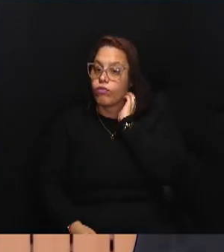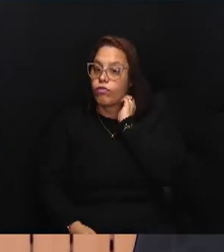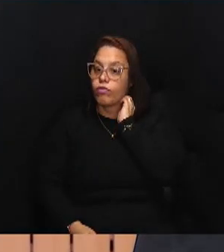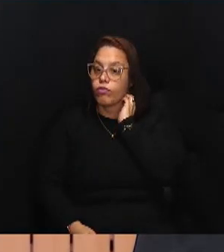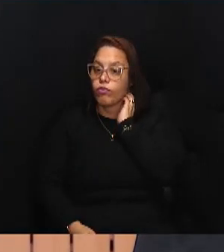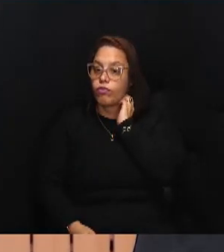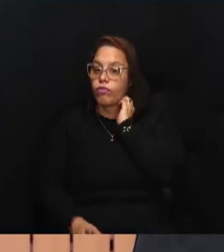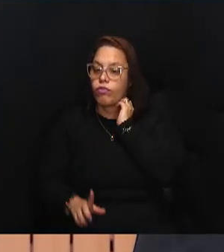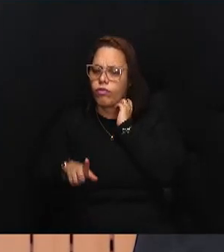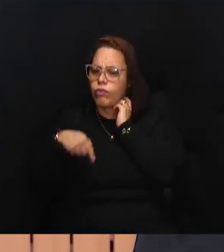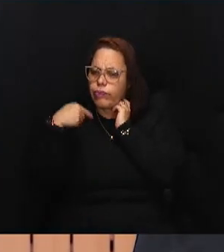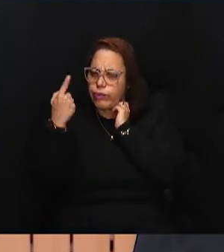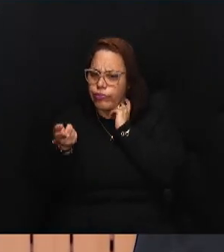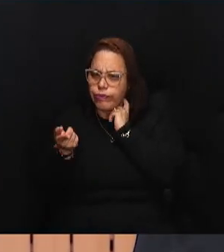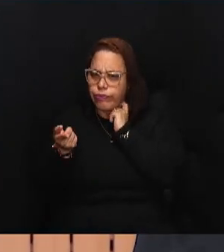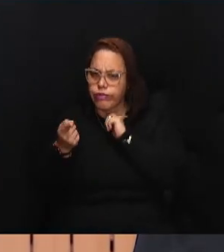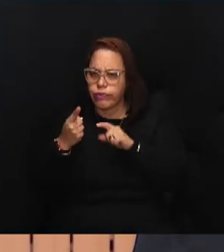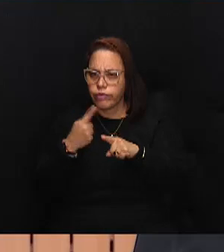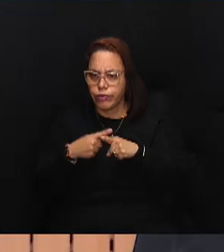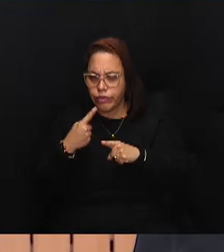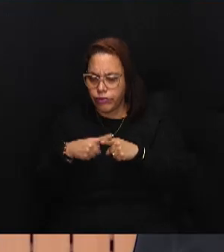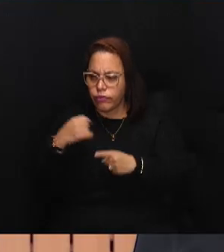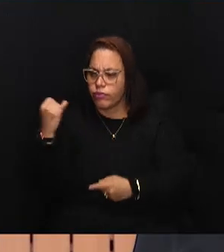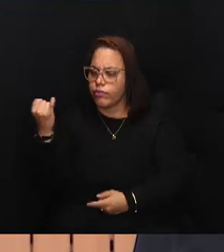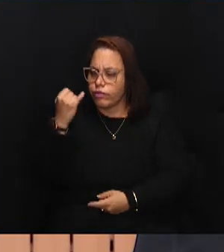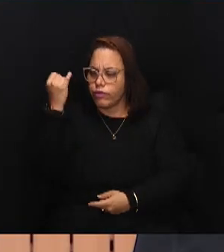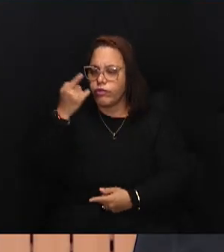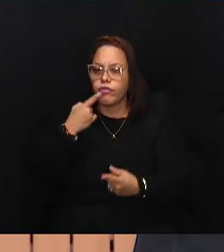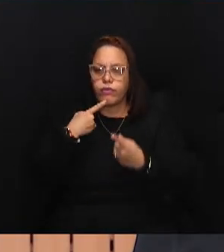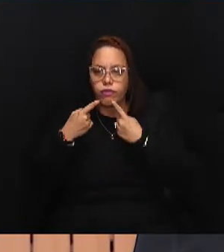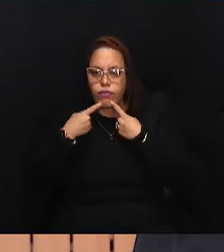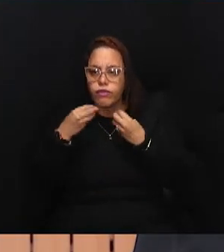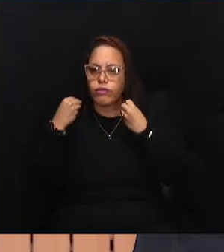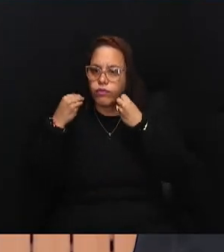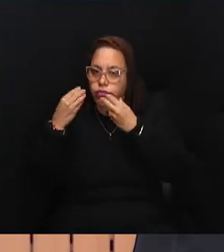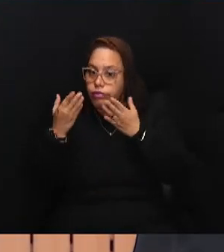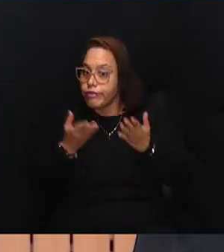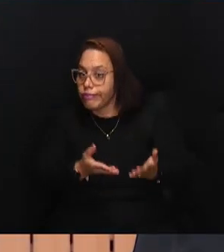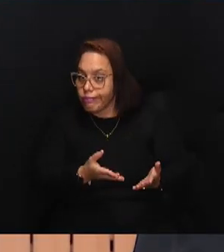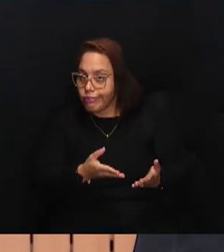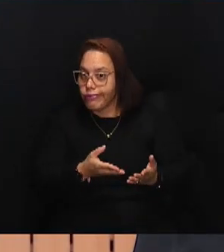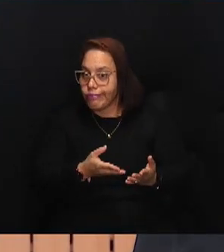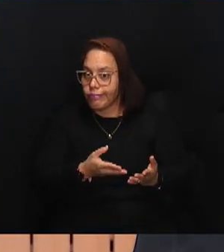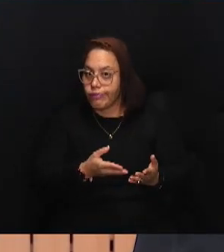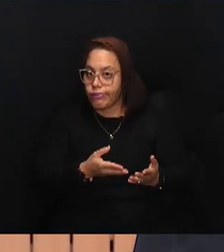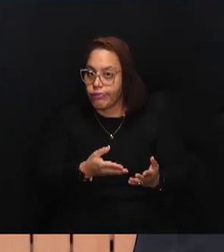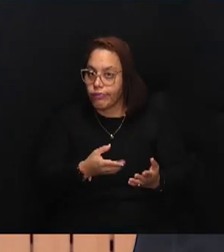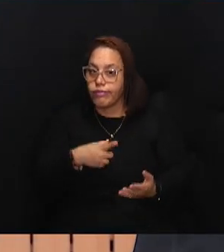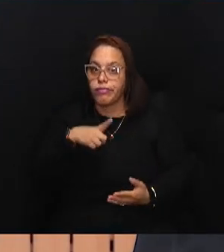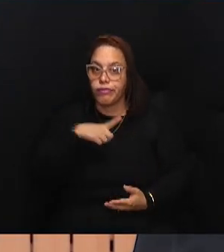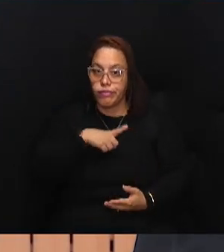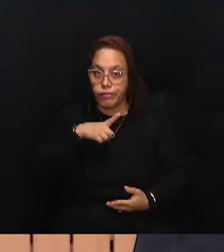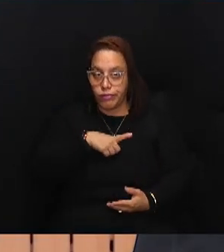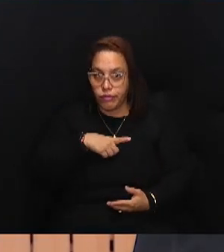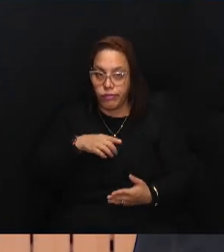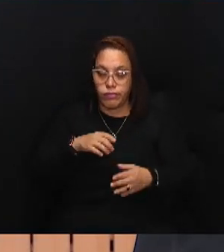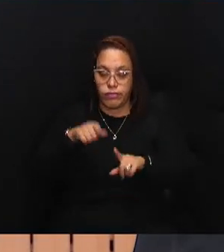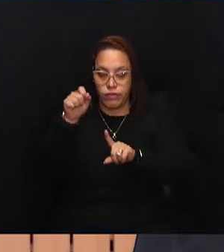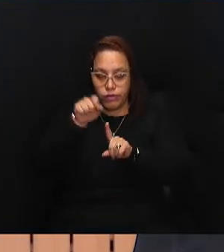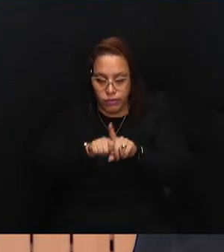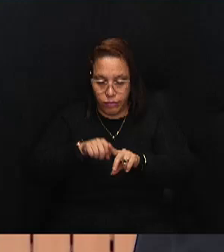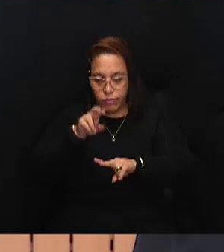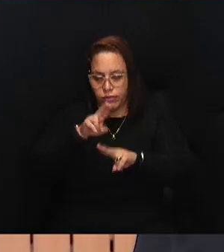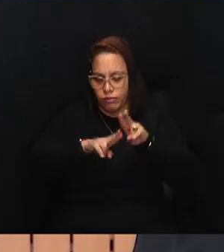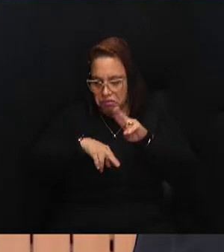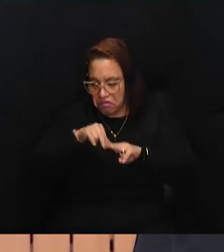ele vai além disso, né? Porque é muito importante diálogos como esses, assim como nós estamos tendo durante o mês de junho, que tem